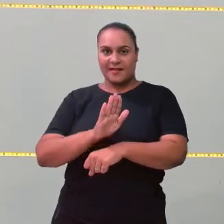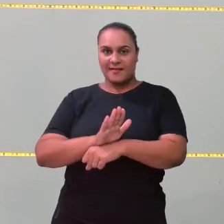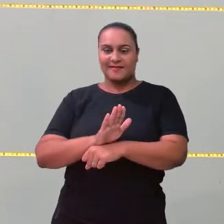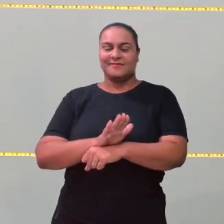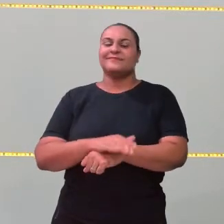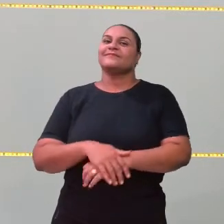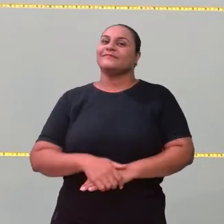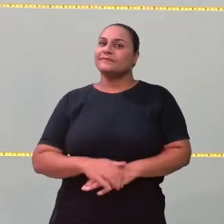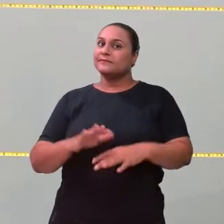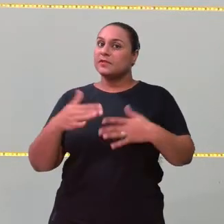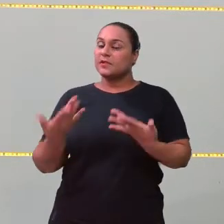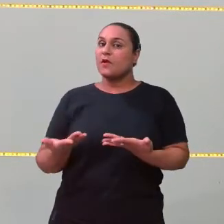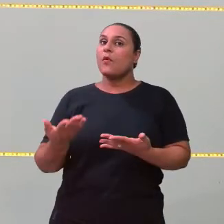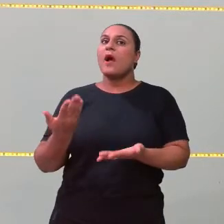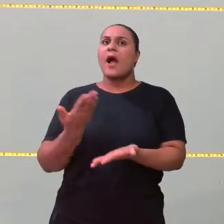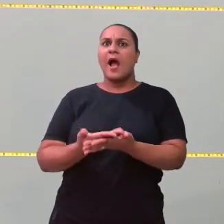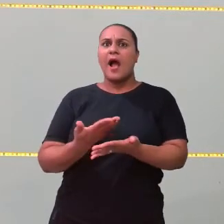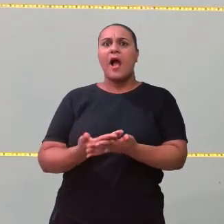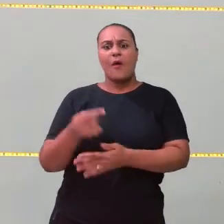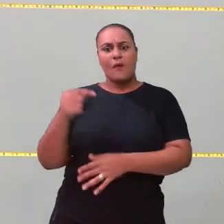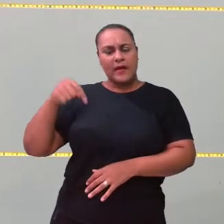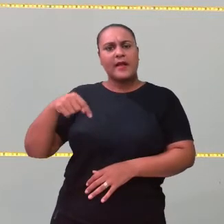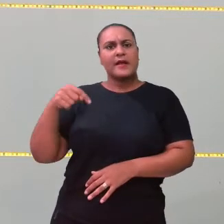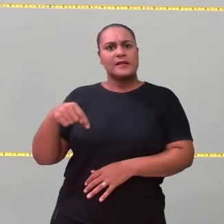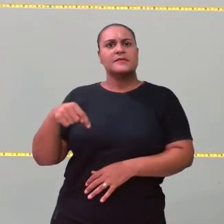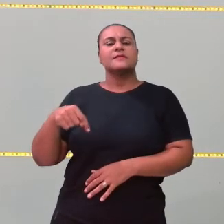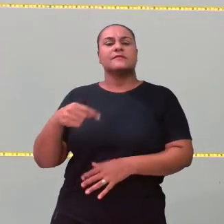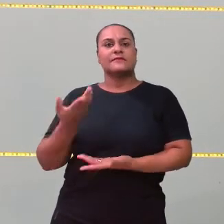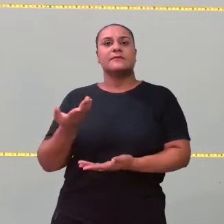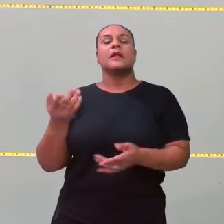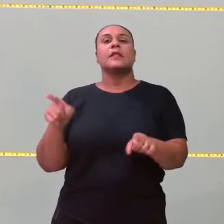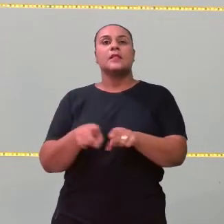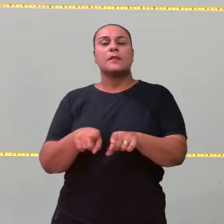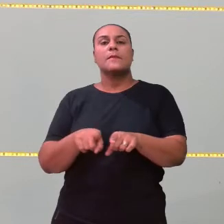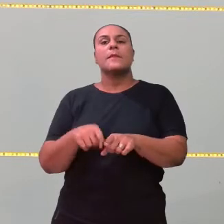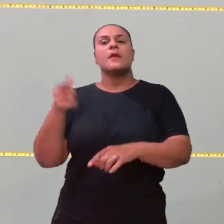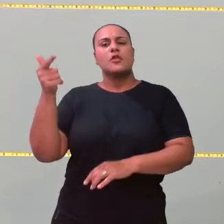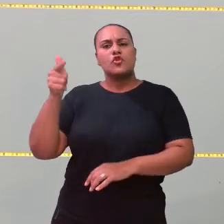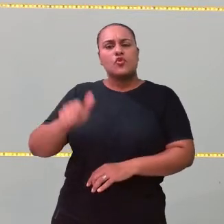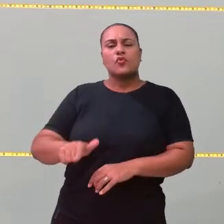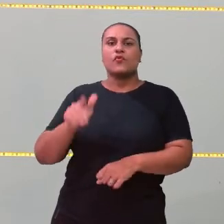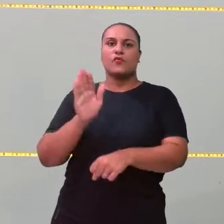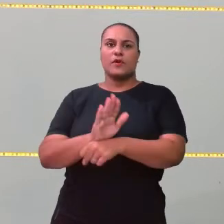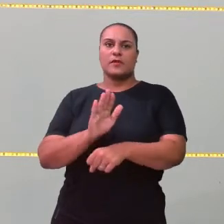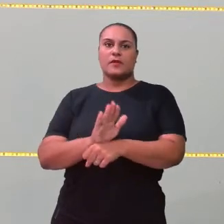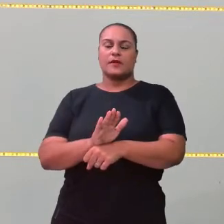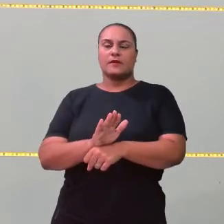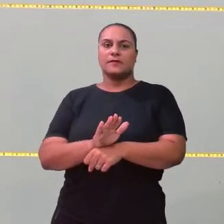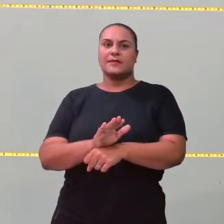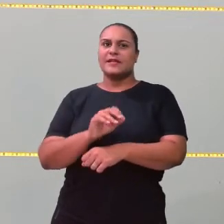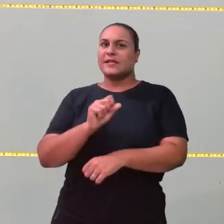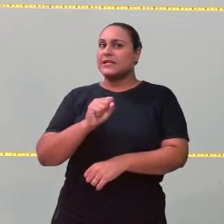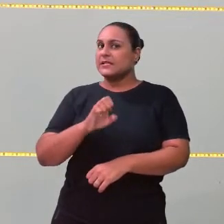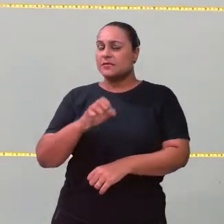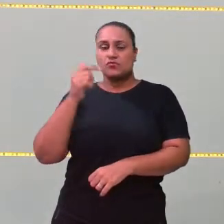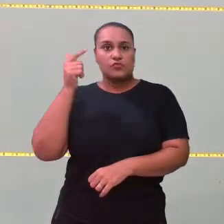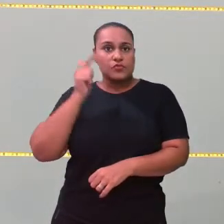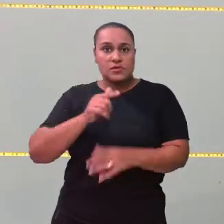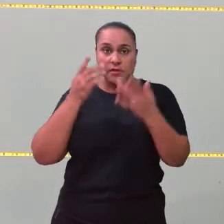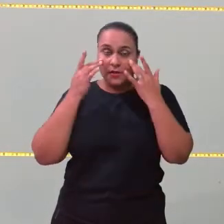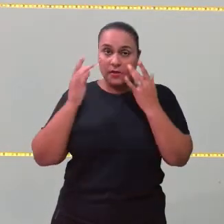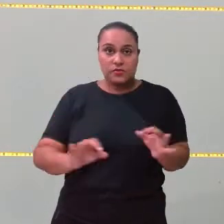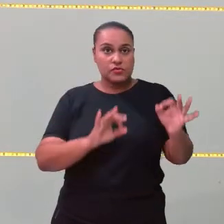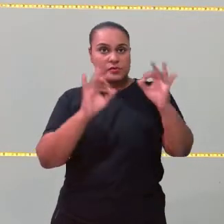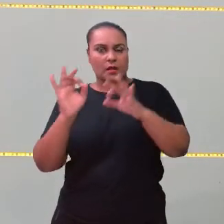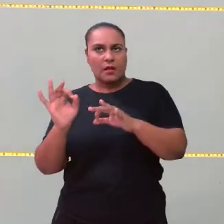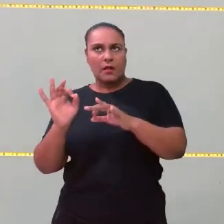Então, esta mesma aula que você está assistindo agora, ela vai passar no horário da tarde, neste mesmo canal. Mas se você não conseguiu assistir nem de